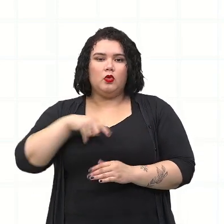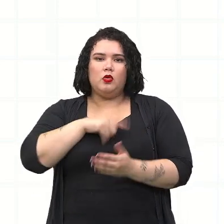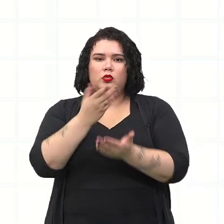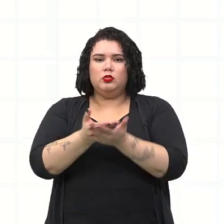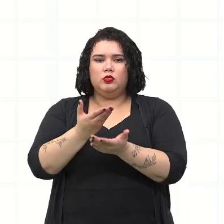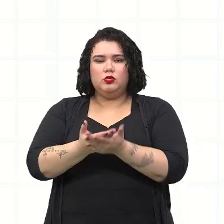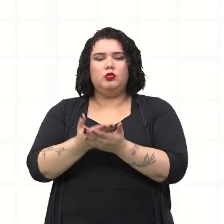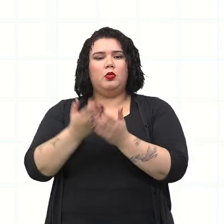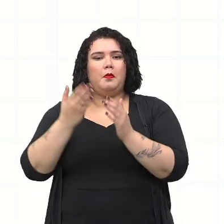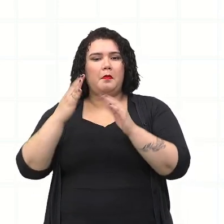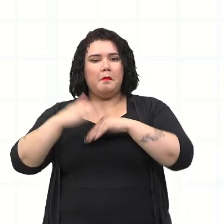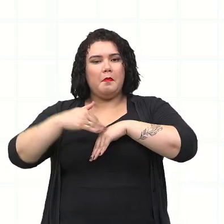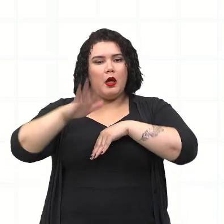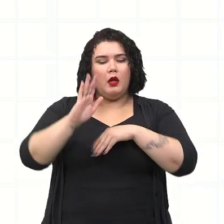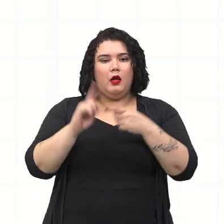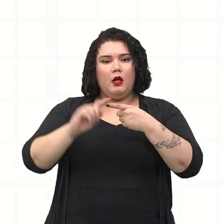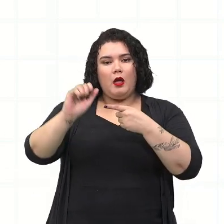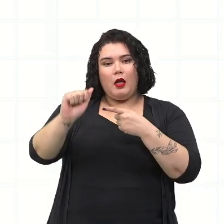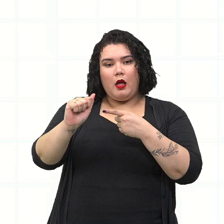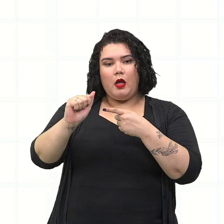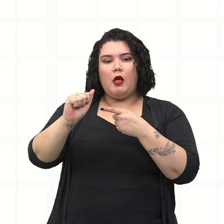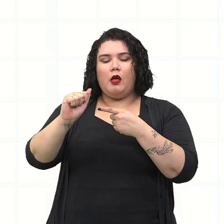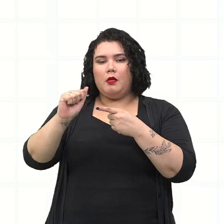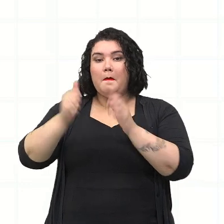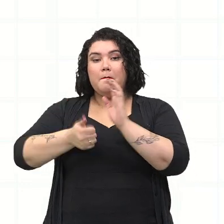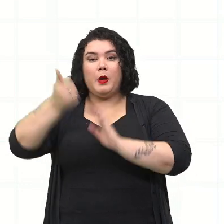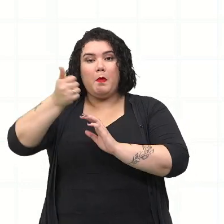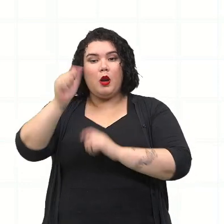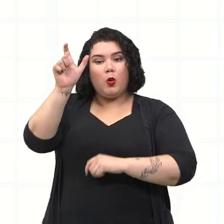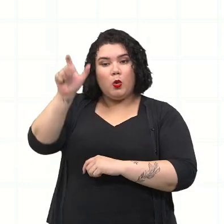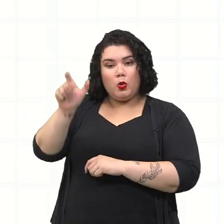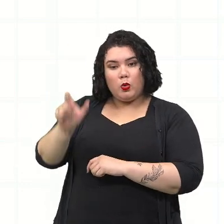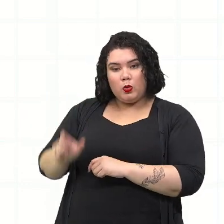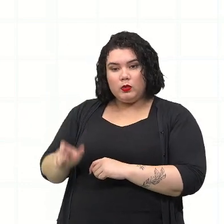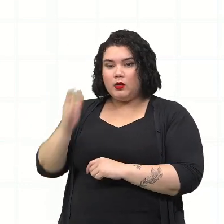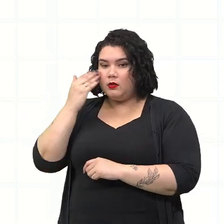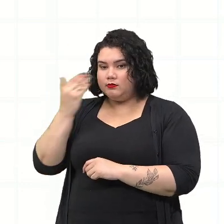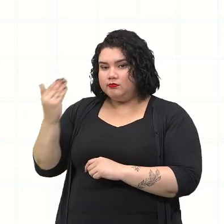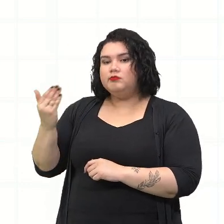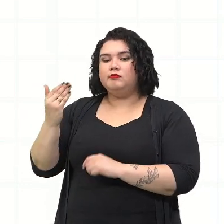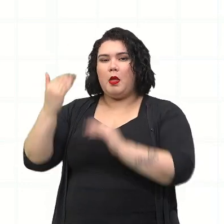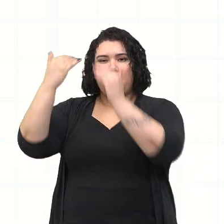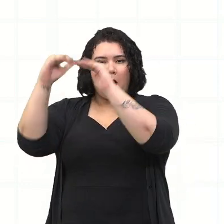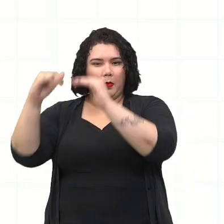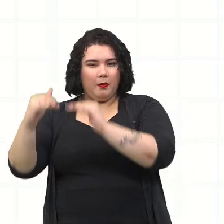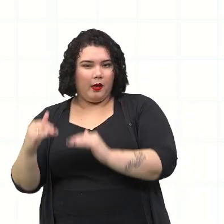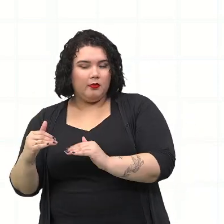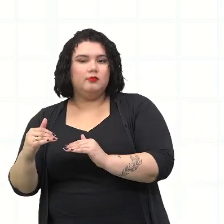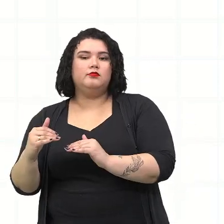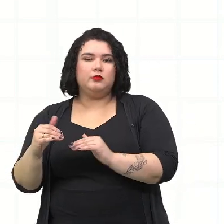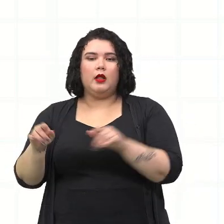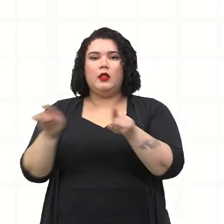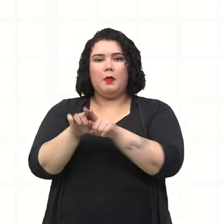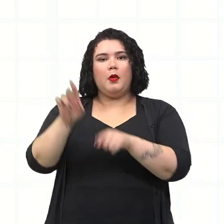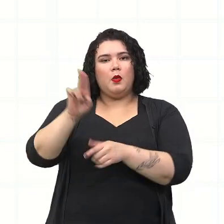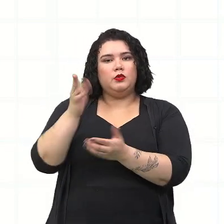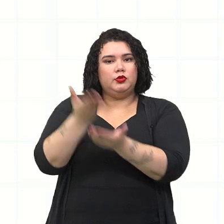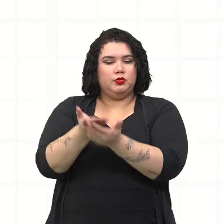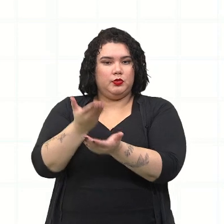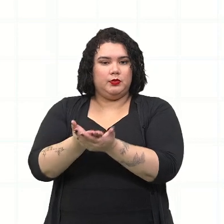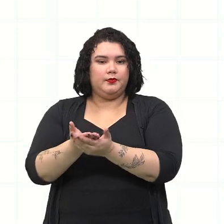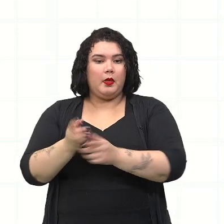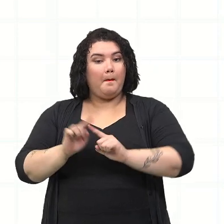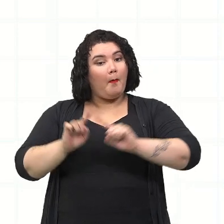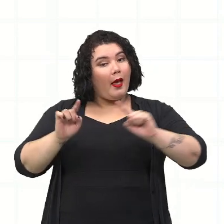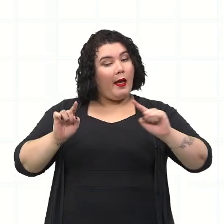com a, com, de, em, para. Até também aparece bastante, mas aí todas